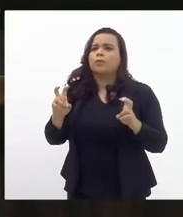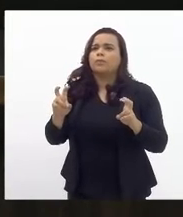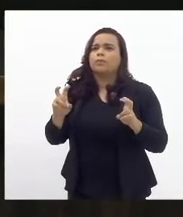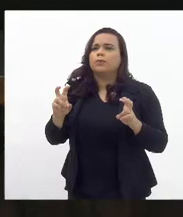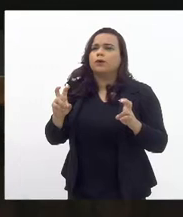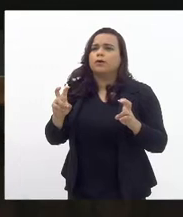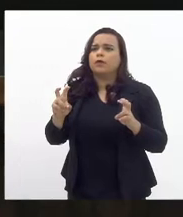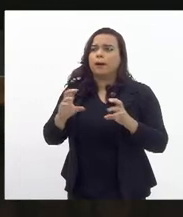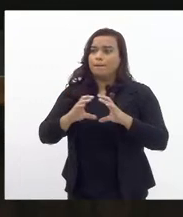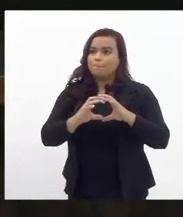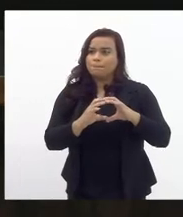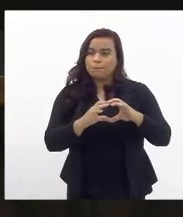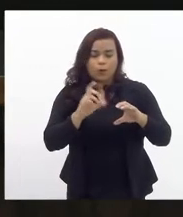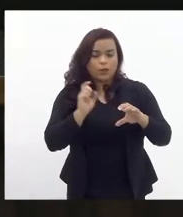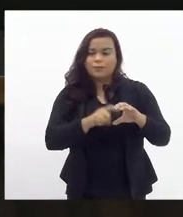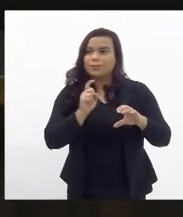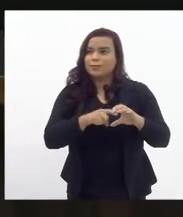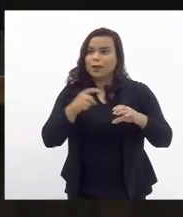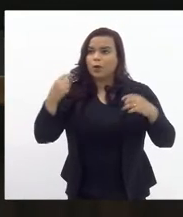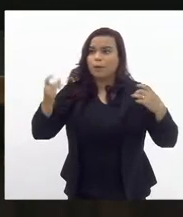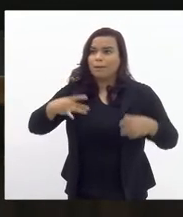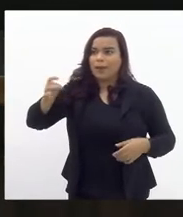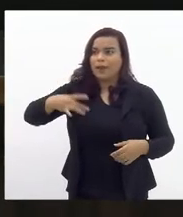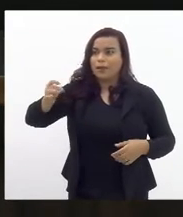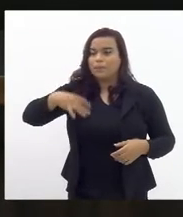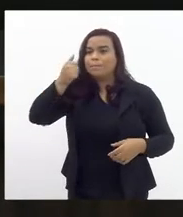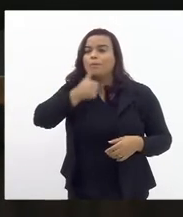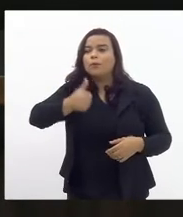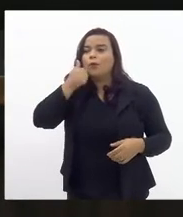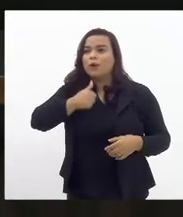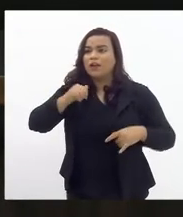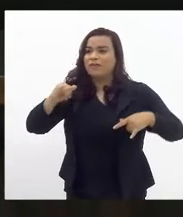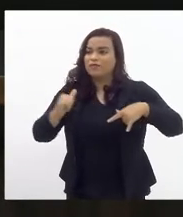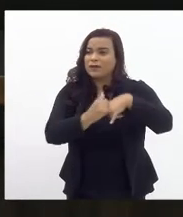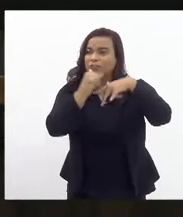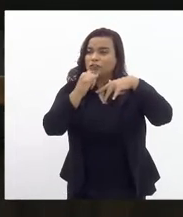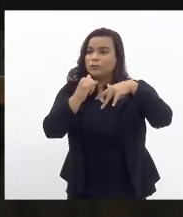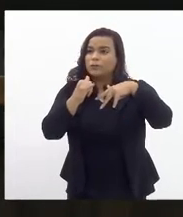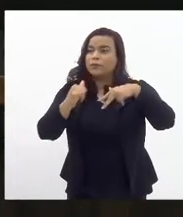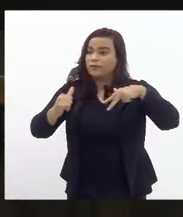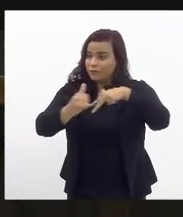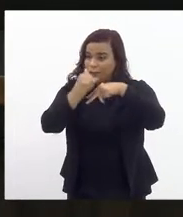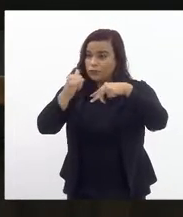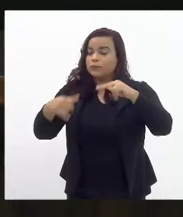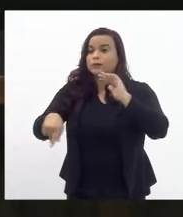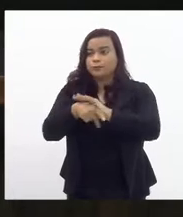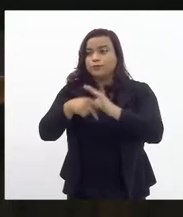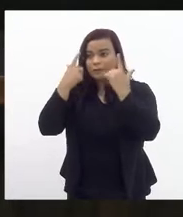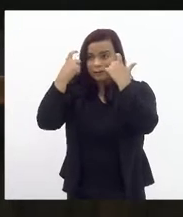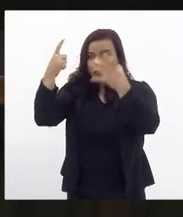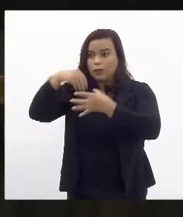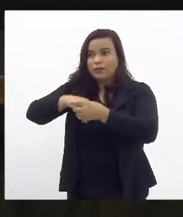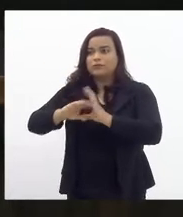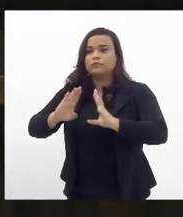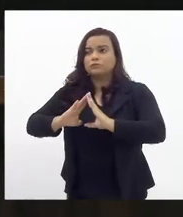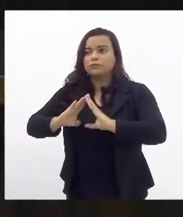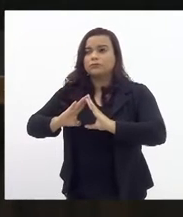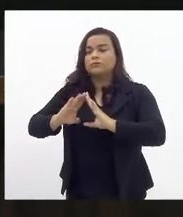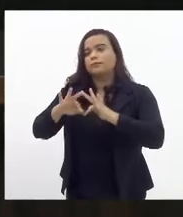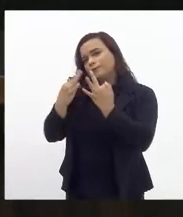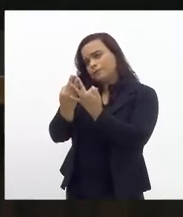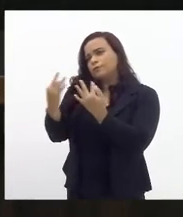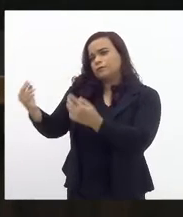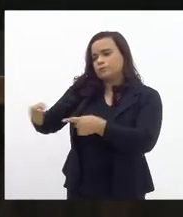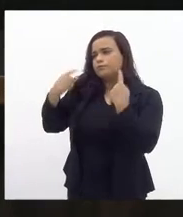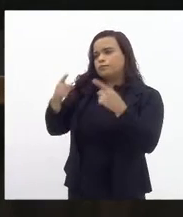como botão do pânico para mulheres vítimas de violência doméstica e familiar no âmbito do Estado do Rio de Janeiro. Em discussão, não